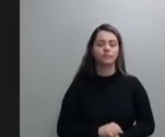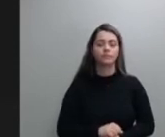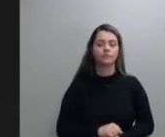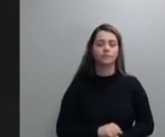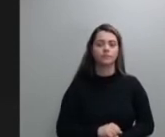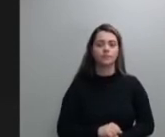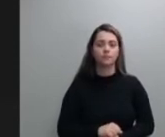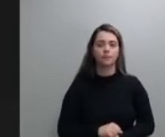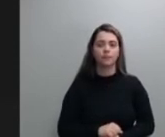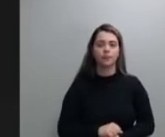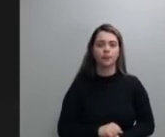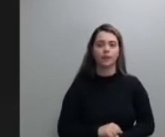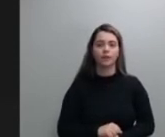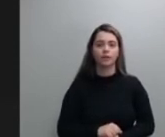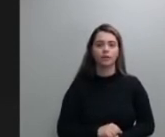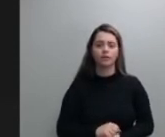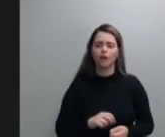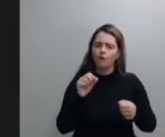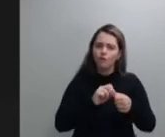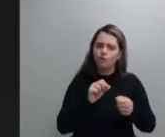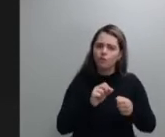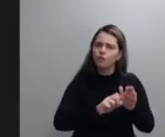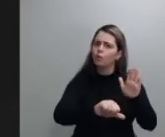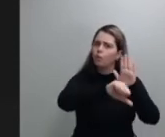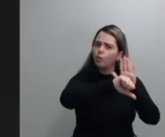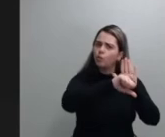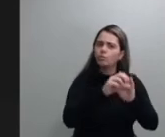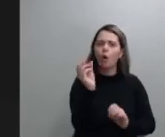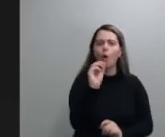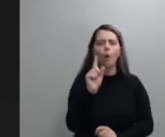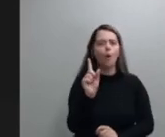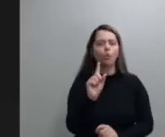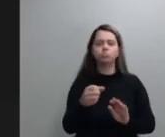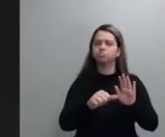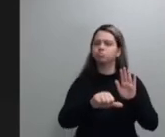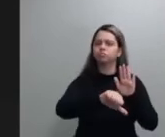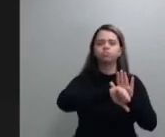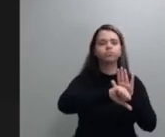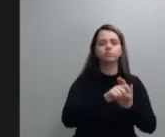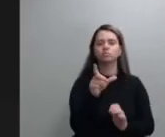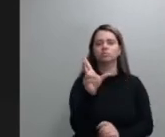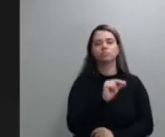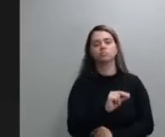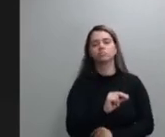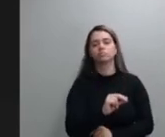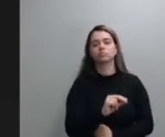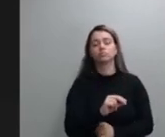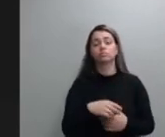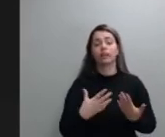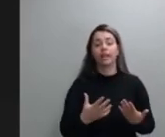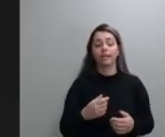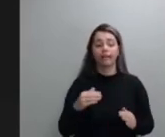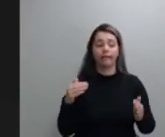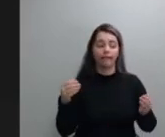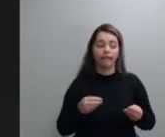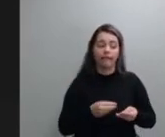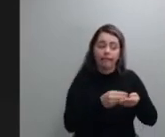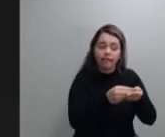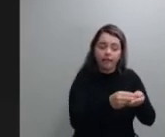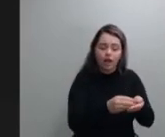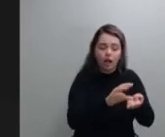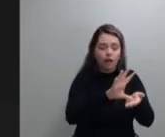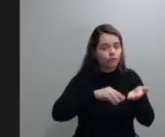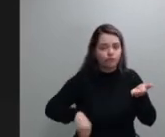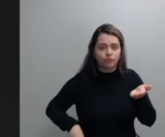cometeu ou não cometeu uma infração e a infração seria entregar fora do prazo entregar fora do prazo uma